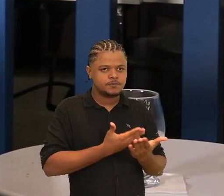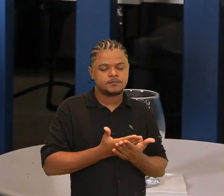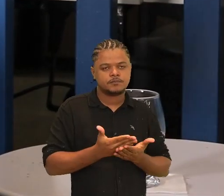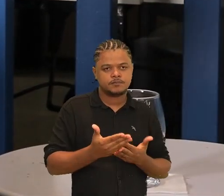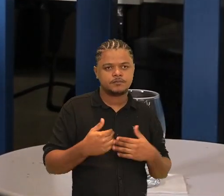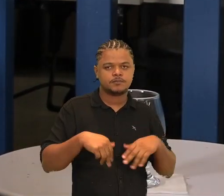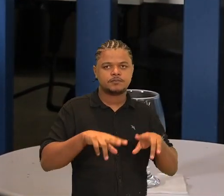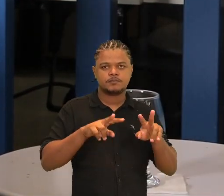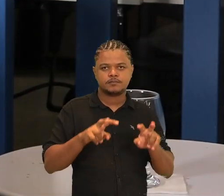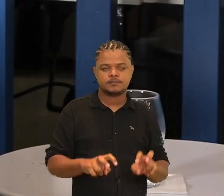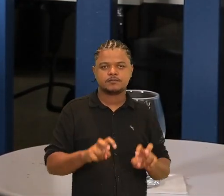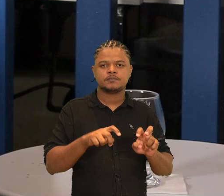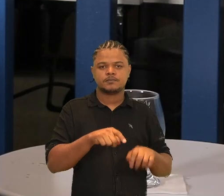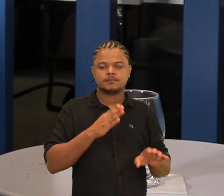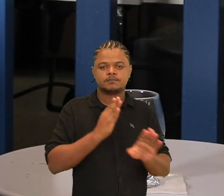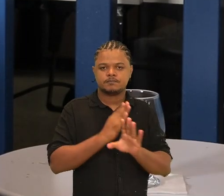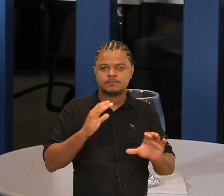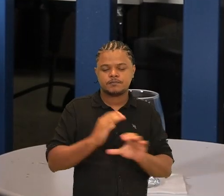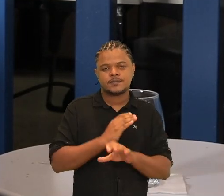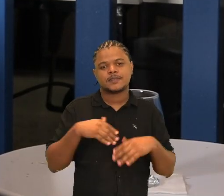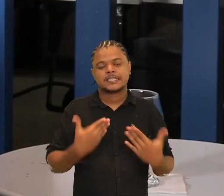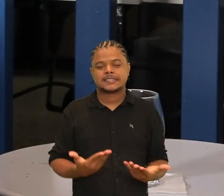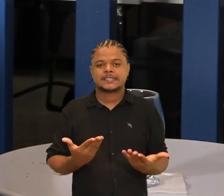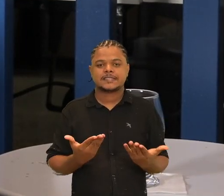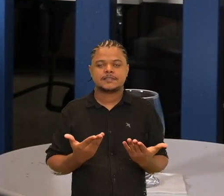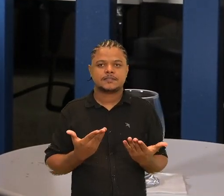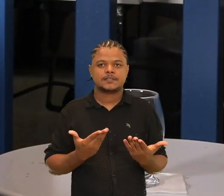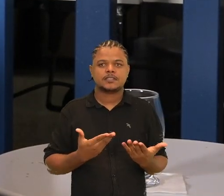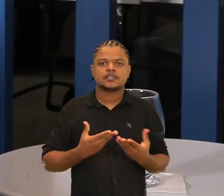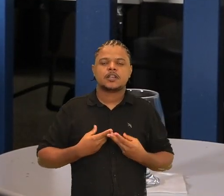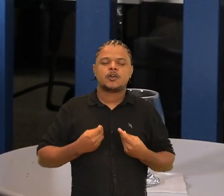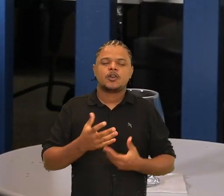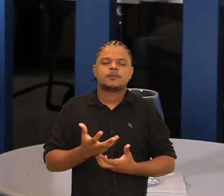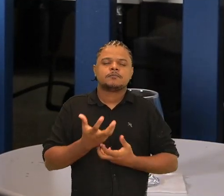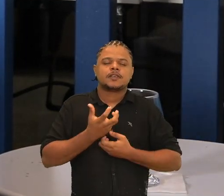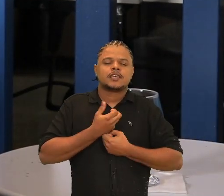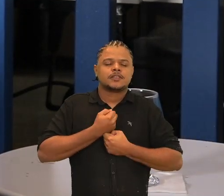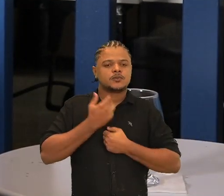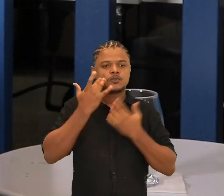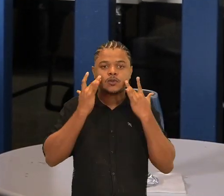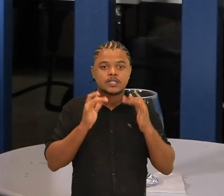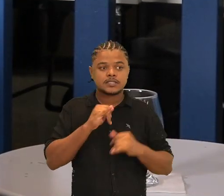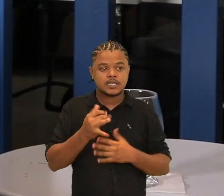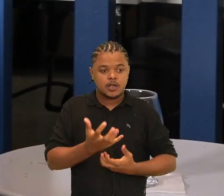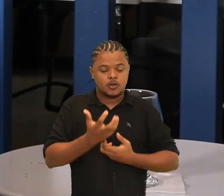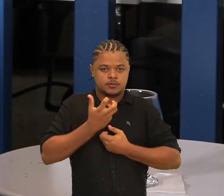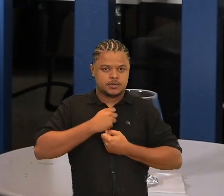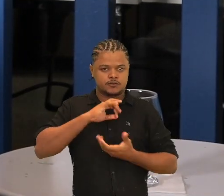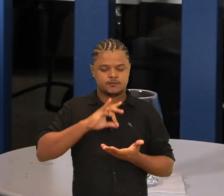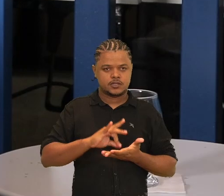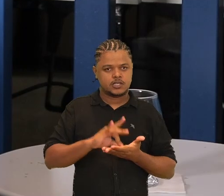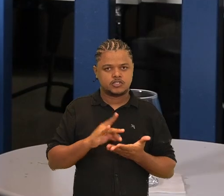me perguntaste sobre o diagnóstico. E assim, esse acolhimento, não sei se bem foi um acolhimento, se a gente pode chamar